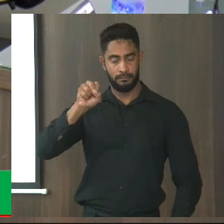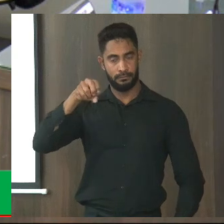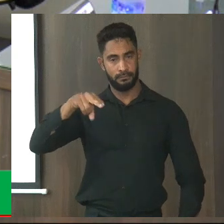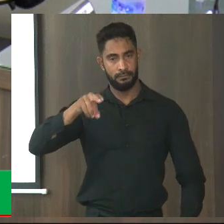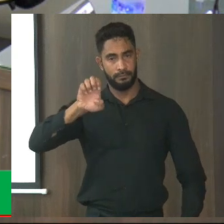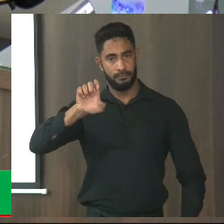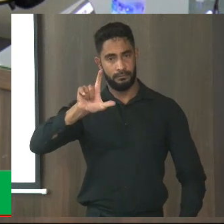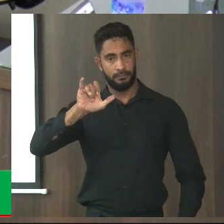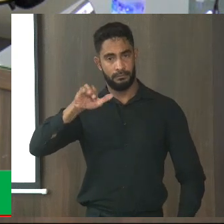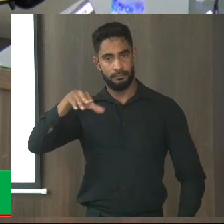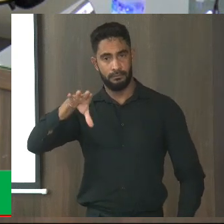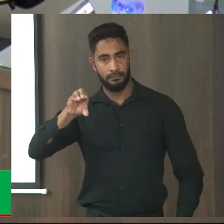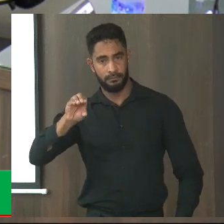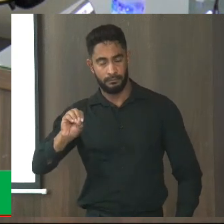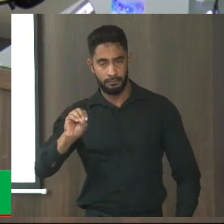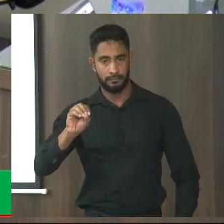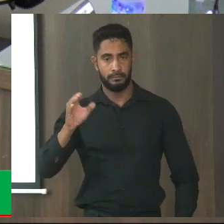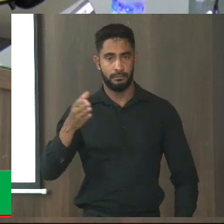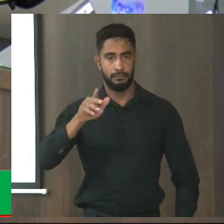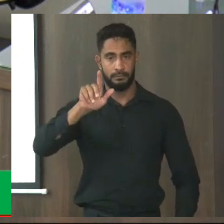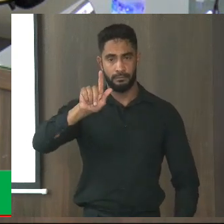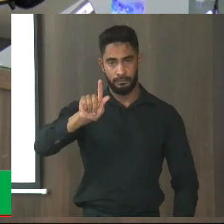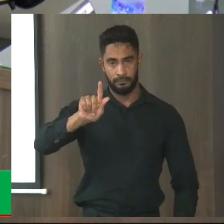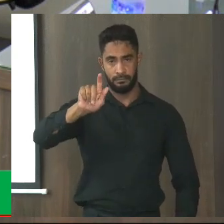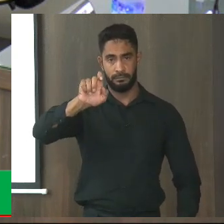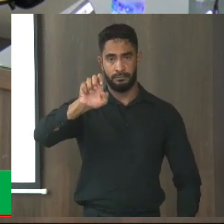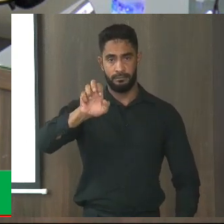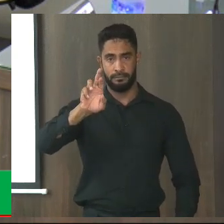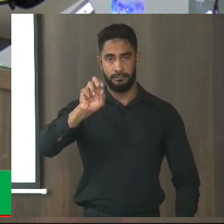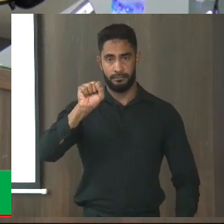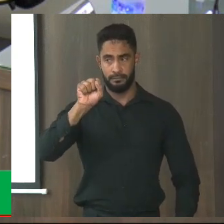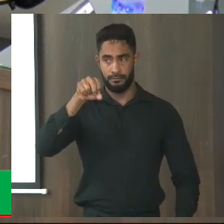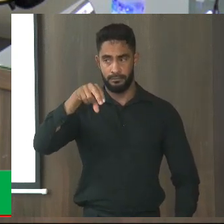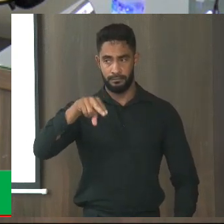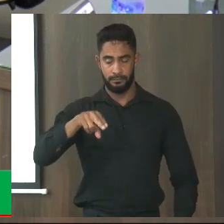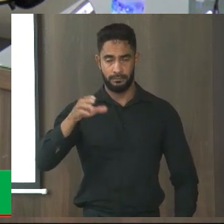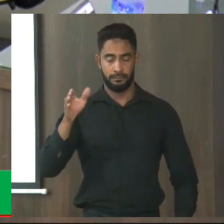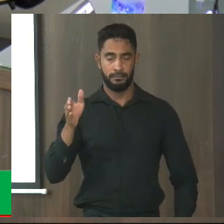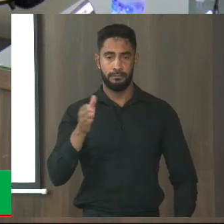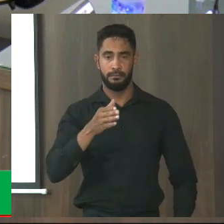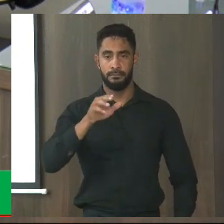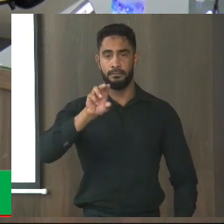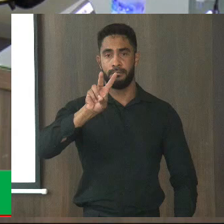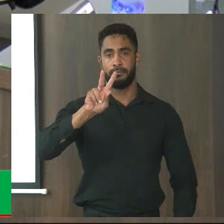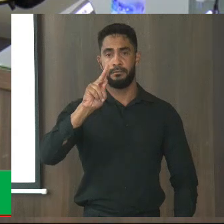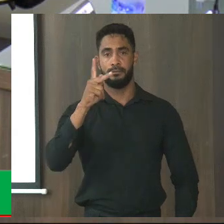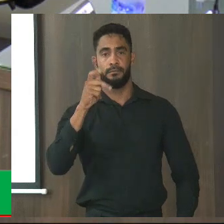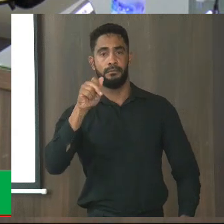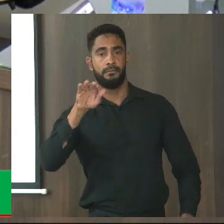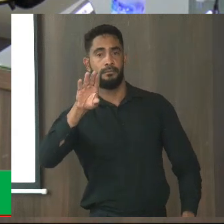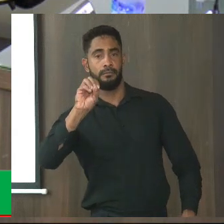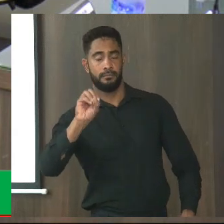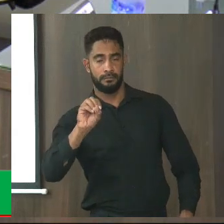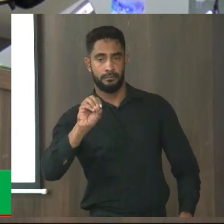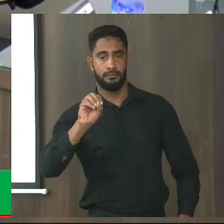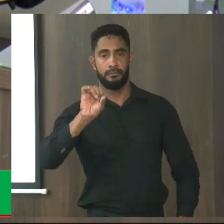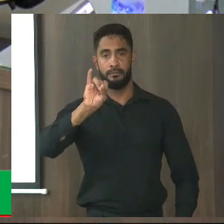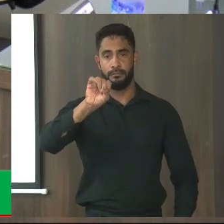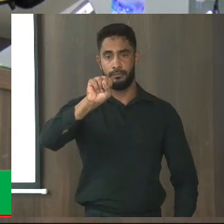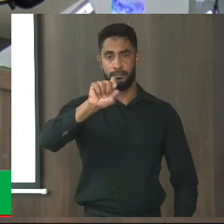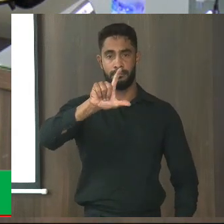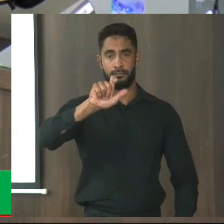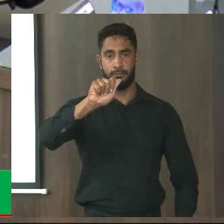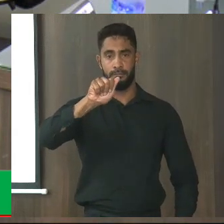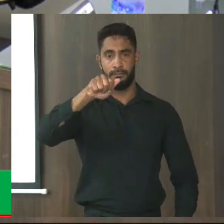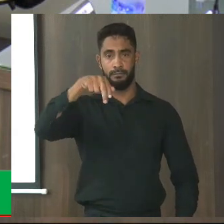Reis, Elismácio Borges Ferreira, Gerson do Espírito Santo de Souza, Hugo Leonardo Dias Caires, Islane